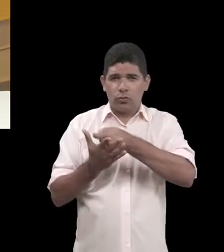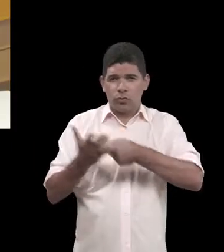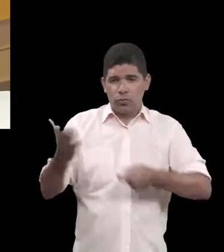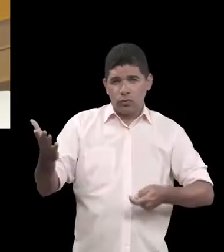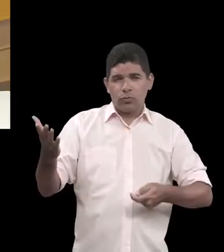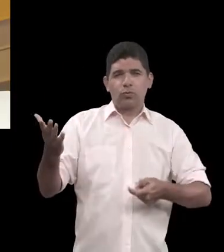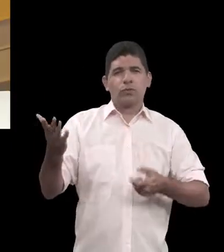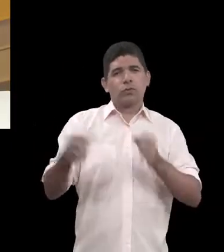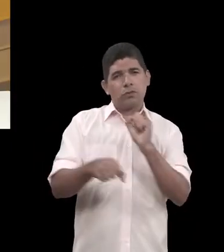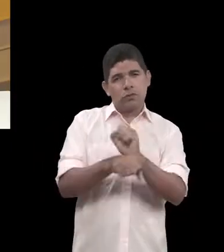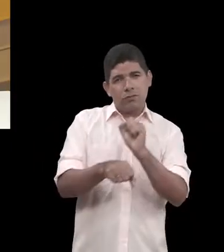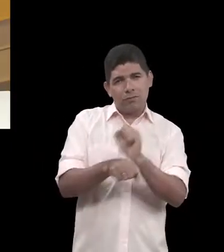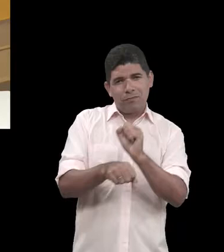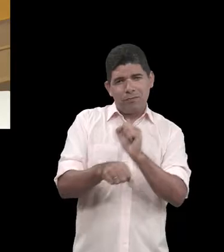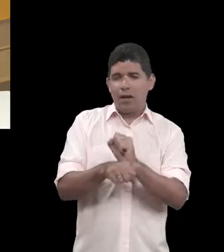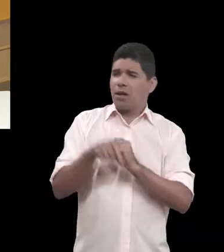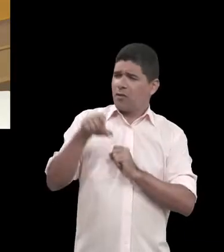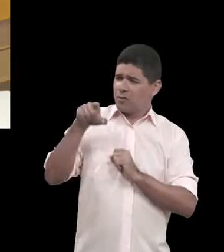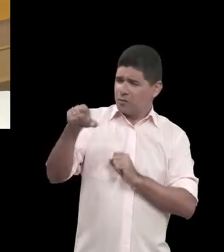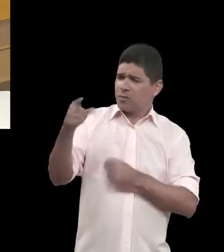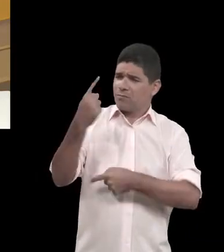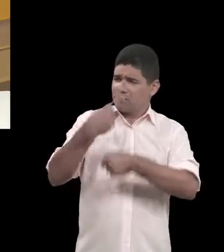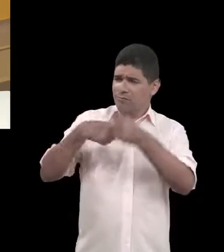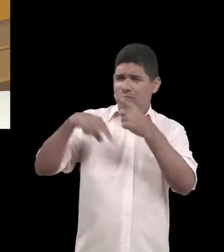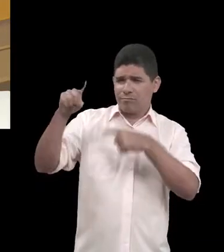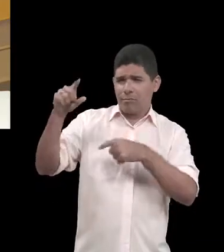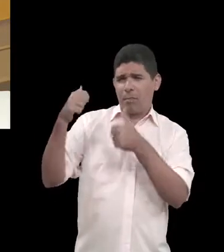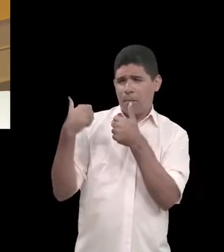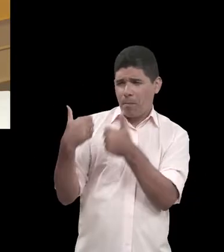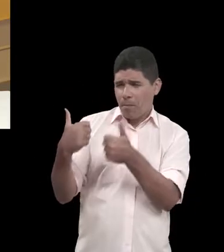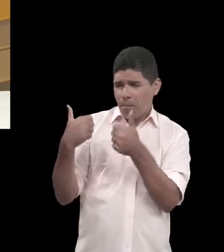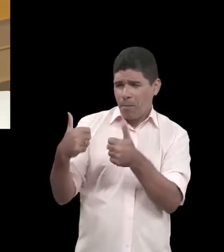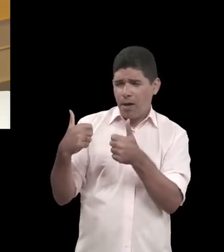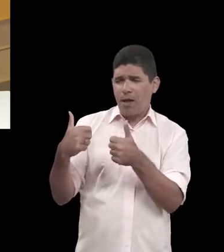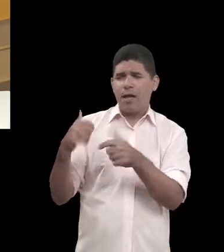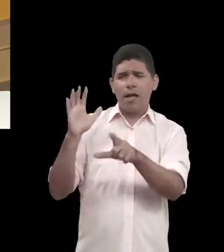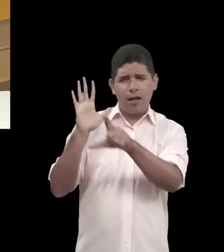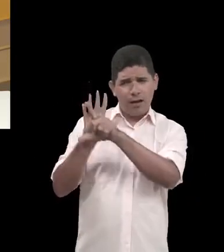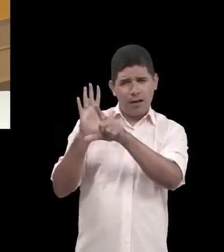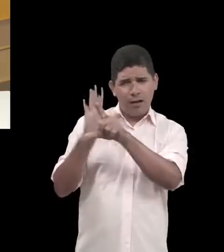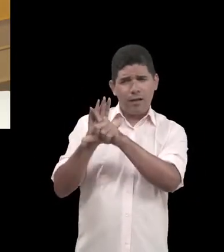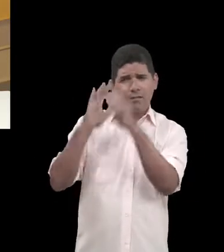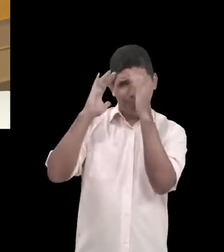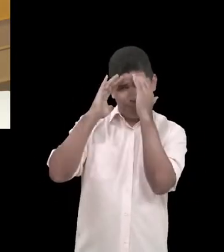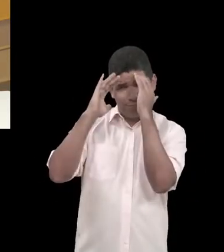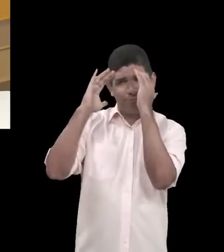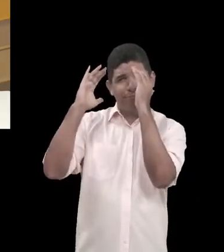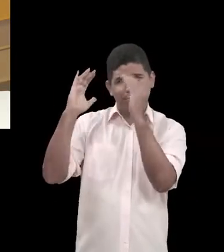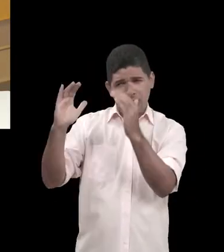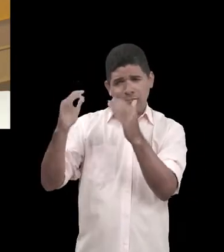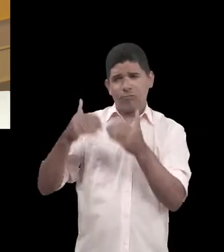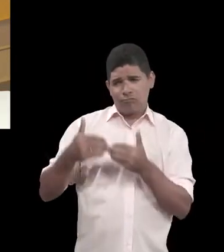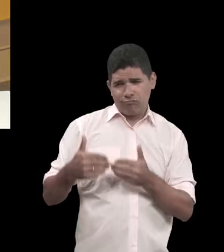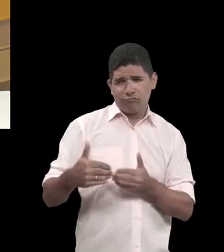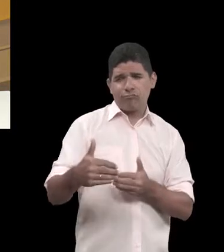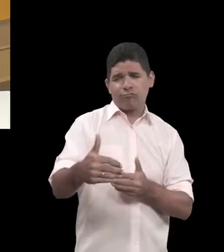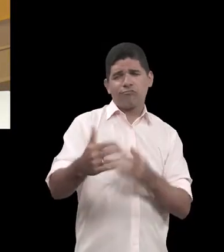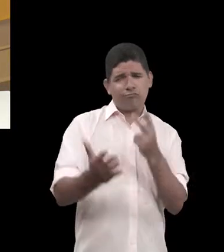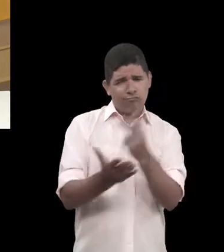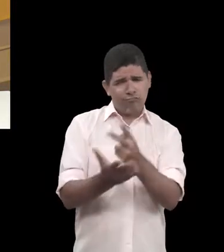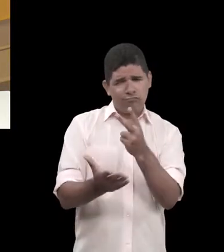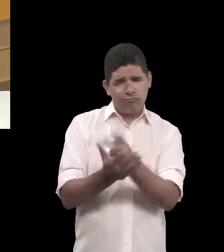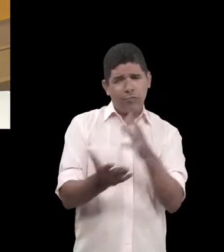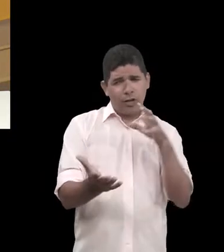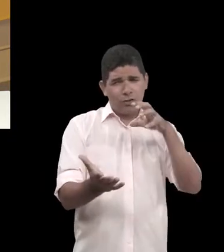né? Obrigado. Que seja feita aí em termos legais, né? Todo o procedimento para que você possa assumir esse